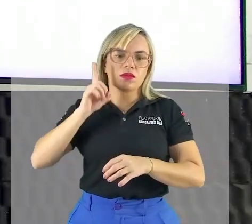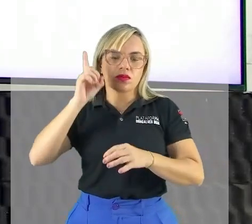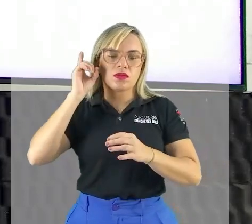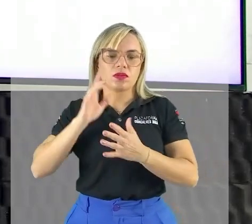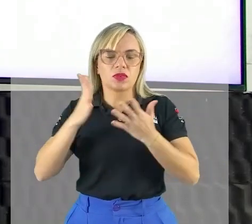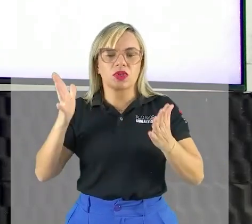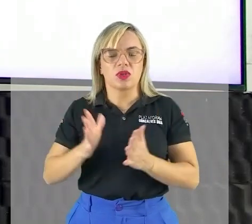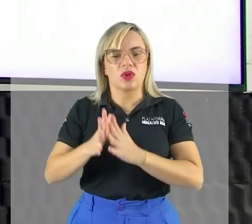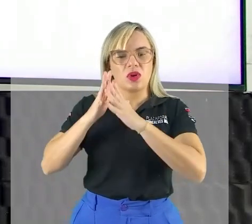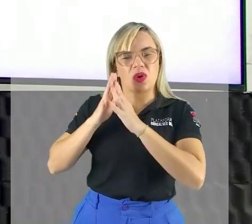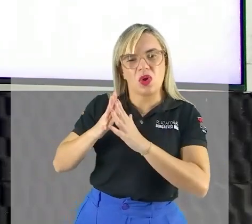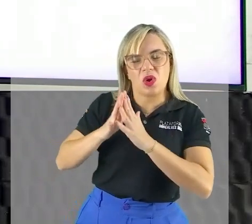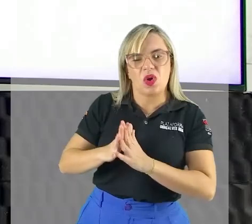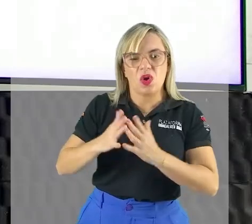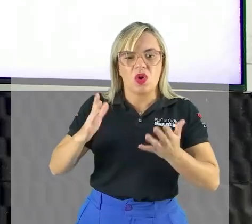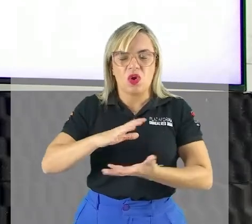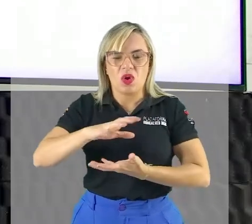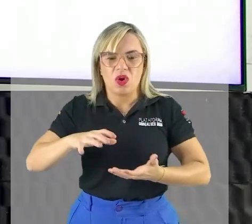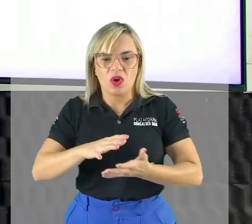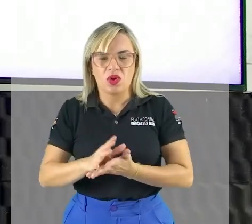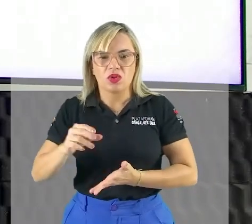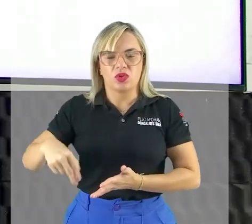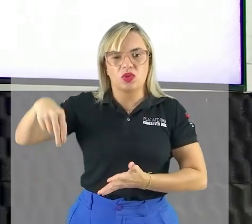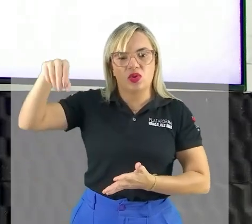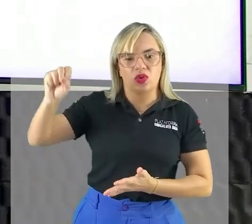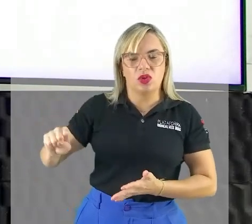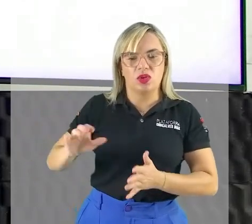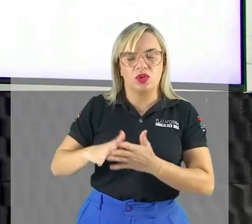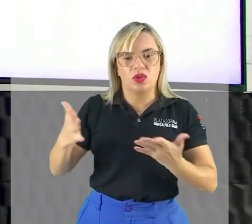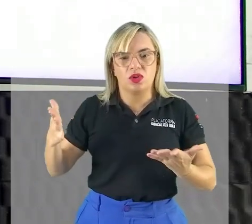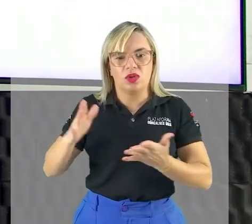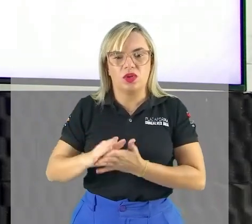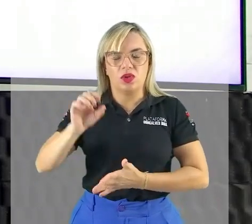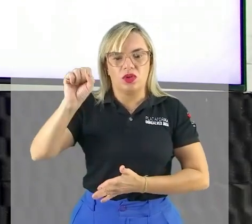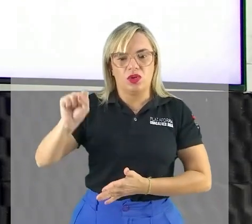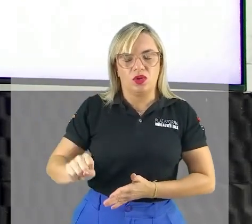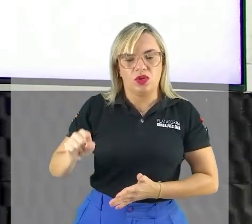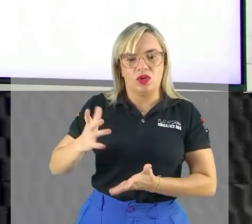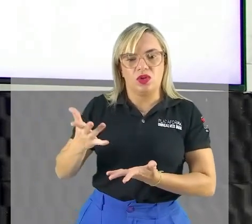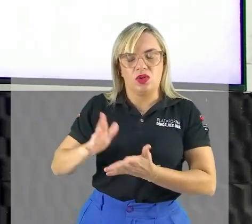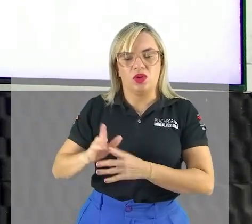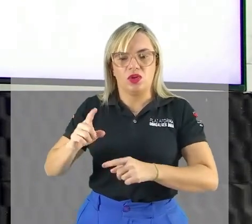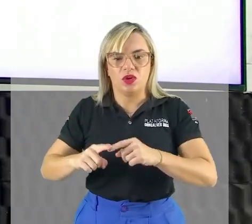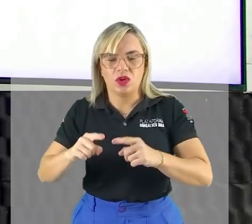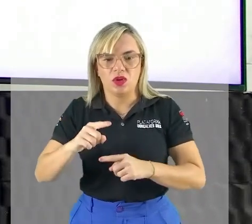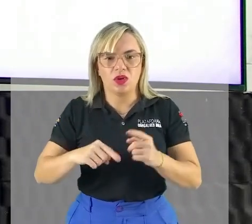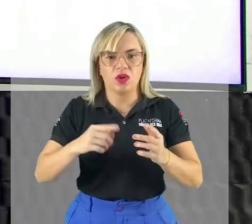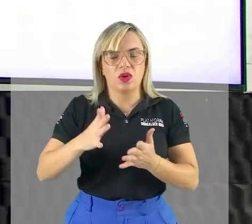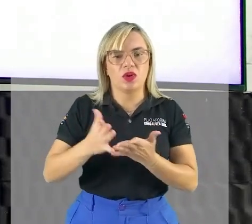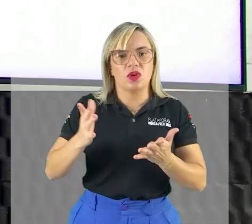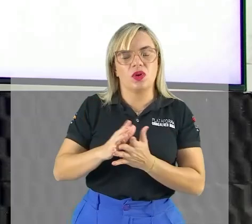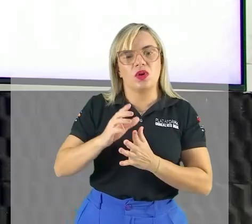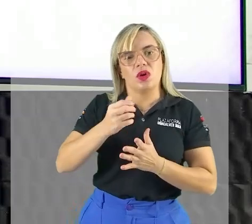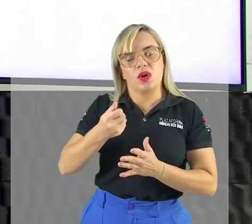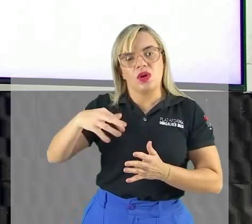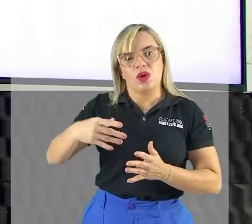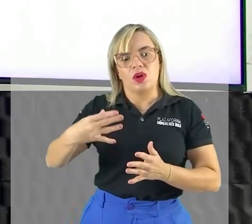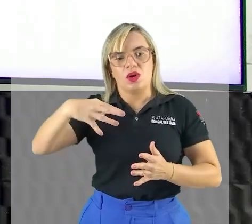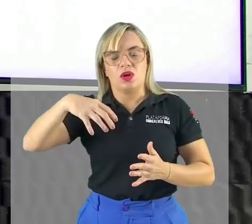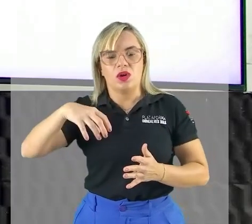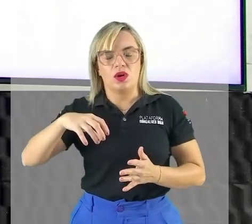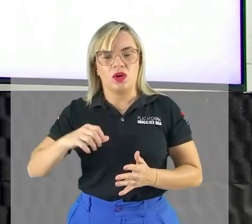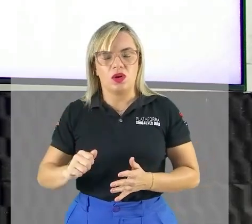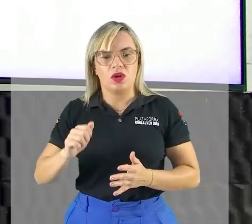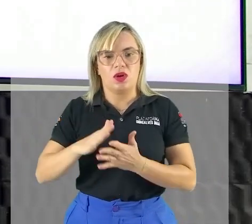briga entre duas regiões a do Norte e a do Sul a do Sul era era produção agoea né então ela tinha uma